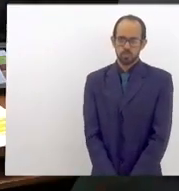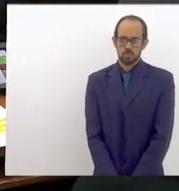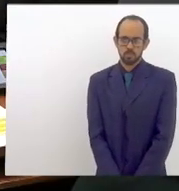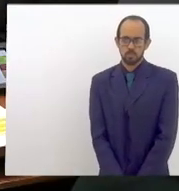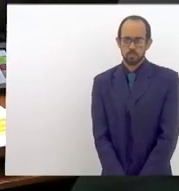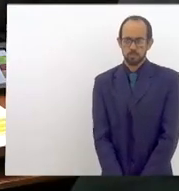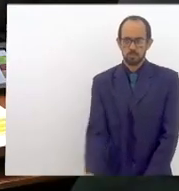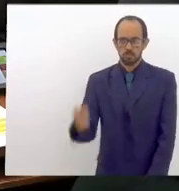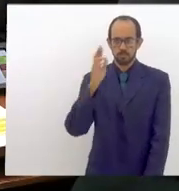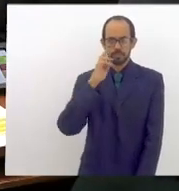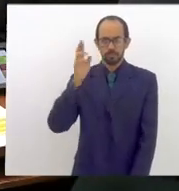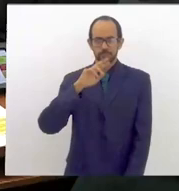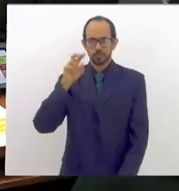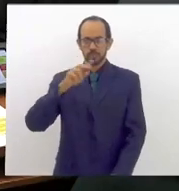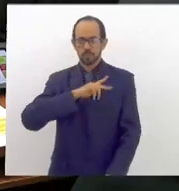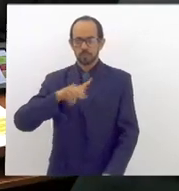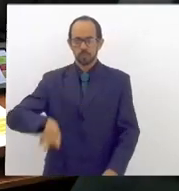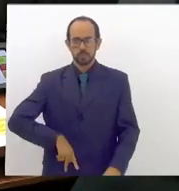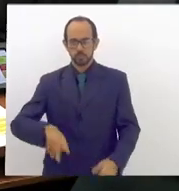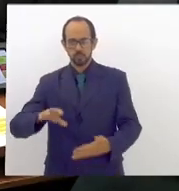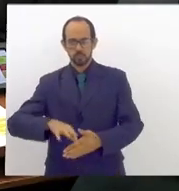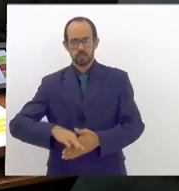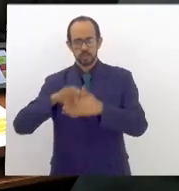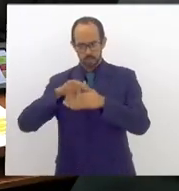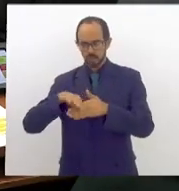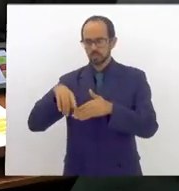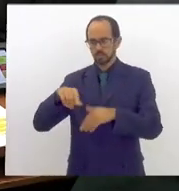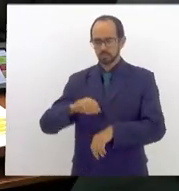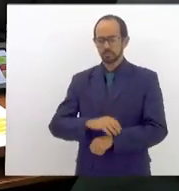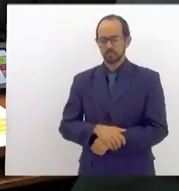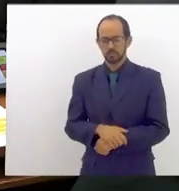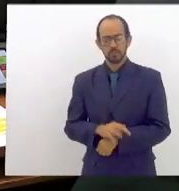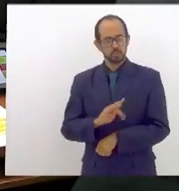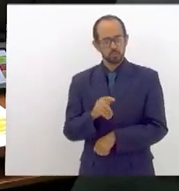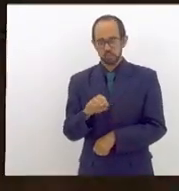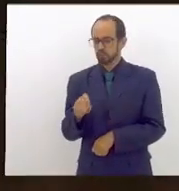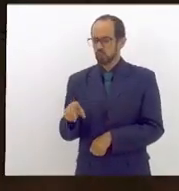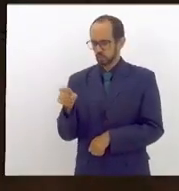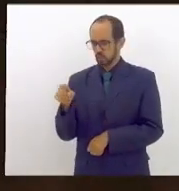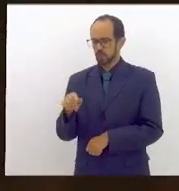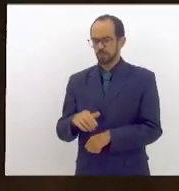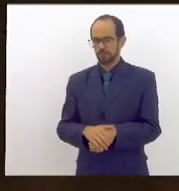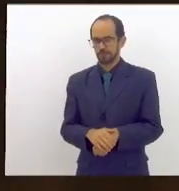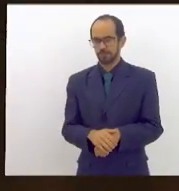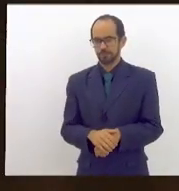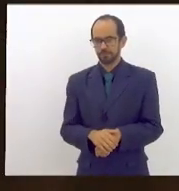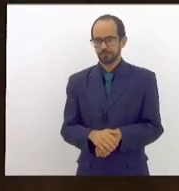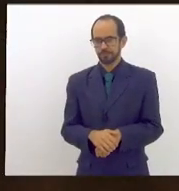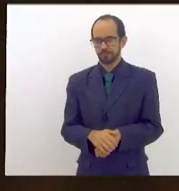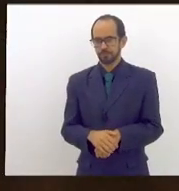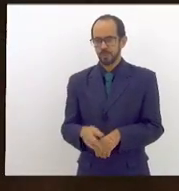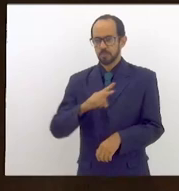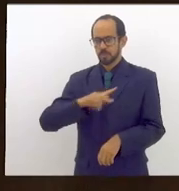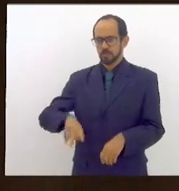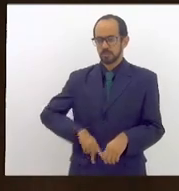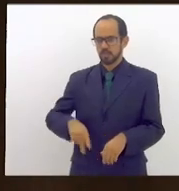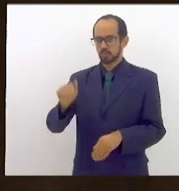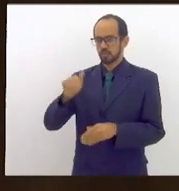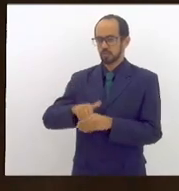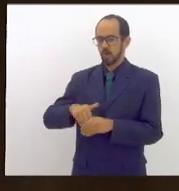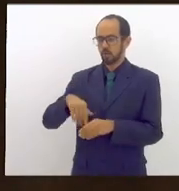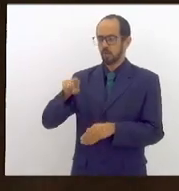senhor presidente para encaminha pela liderança Deputado Chico Machado senhor presidente o voto É não